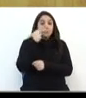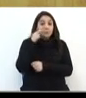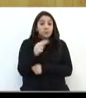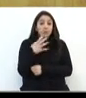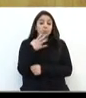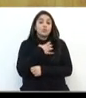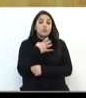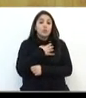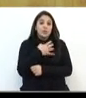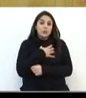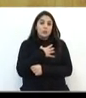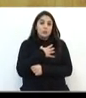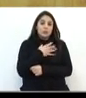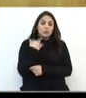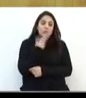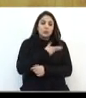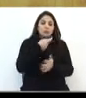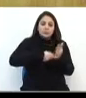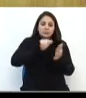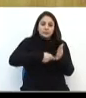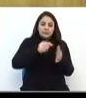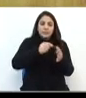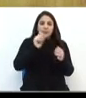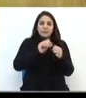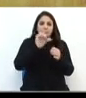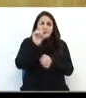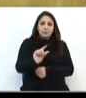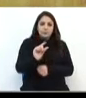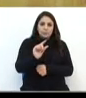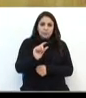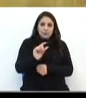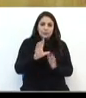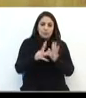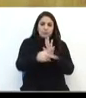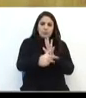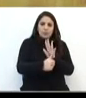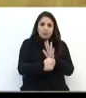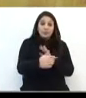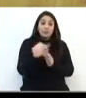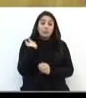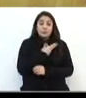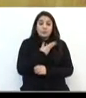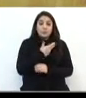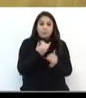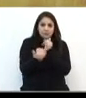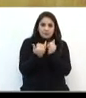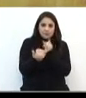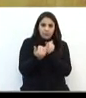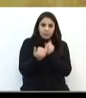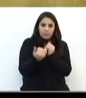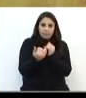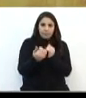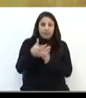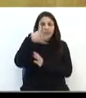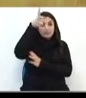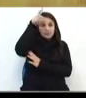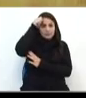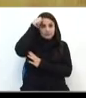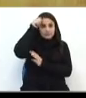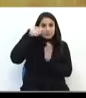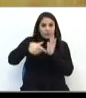as formas como vamos lidar com a criminalidade naquele período, analisando sempre o período imediatamente anterior, o mês anterior, ou 2